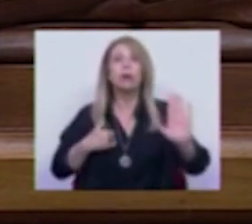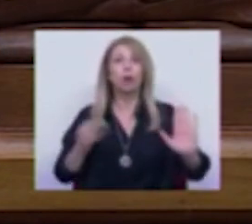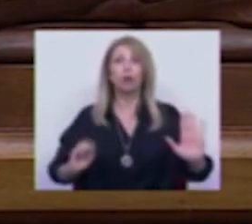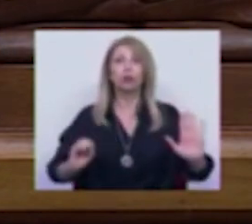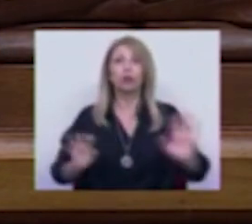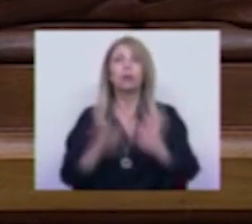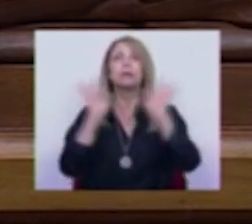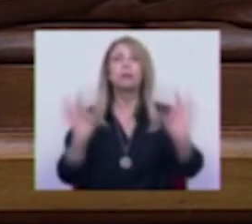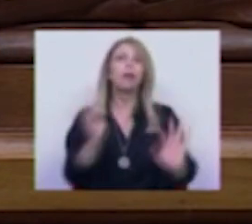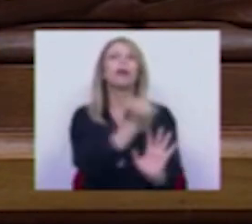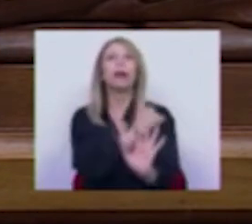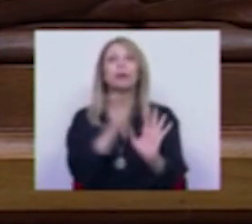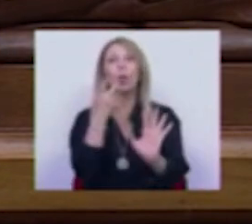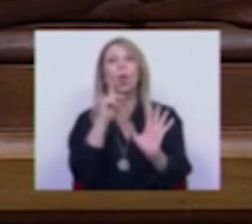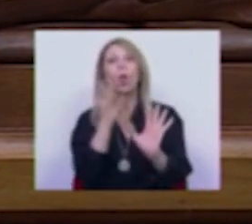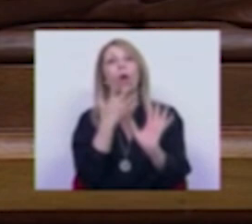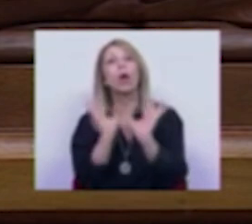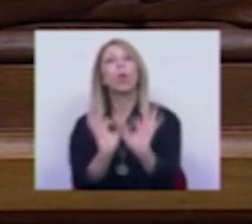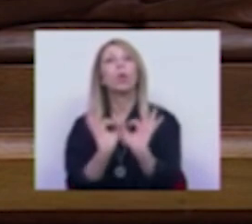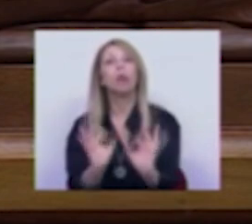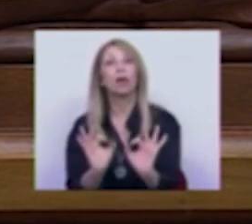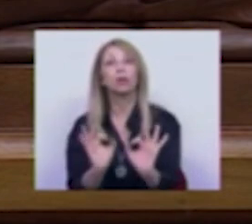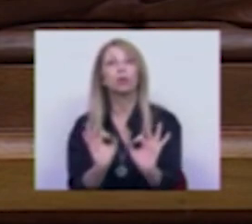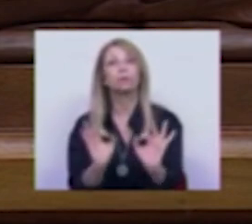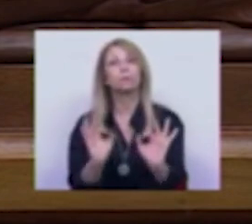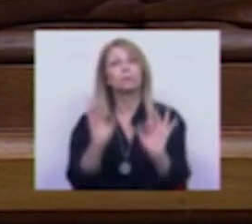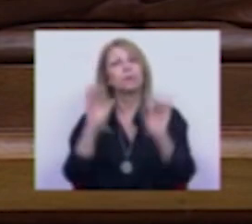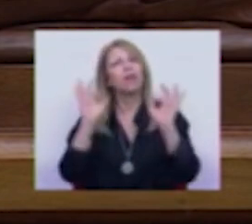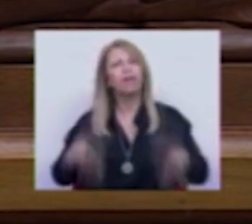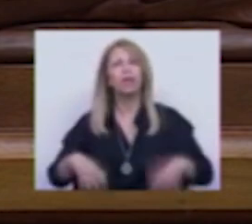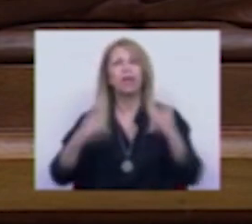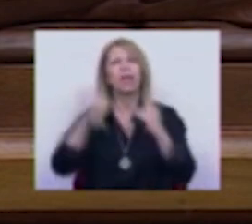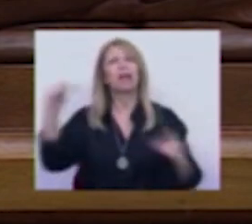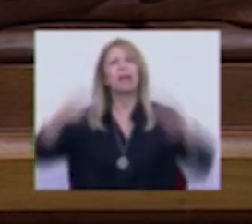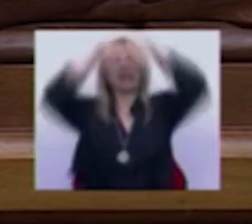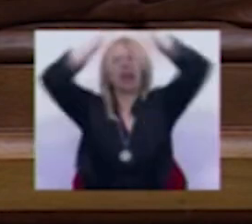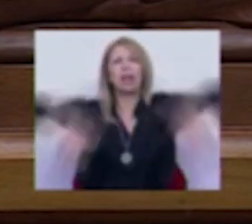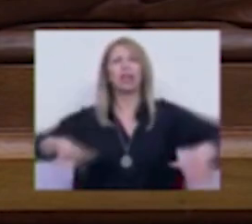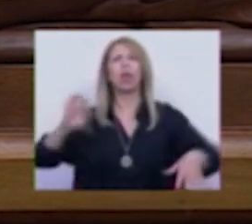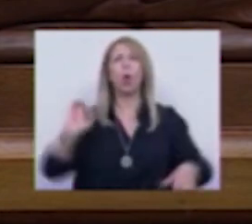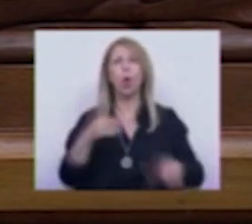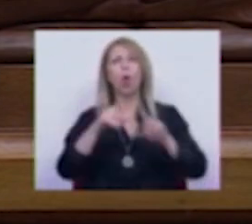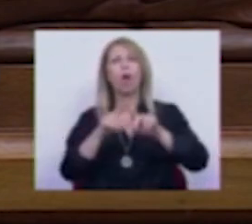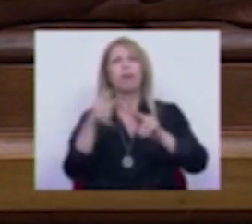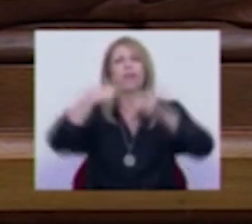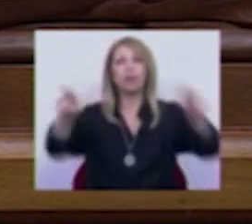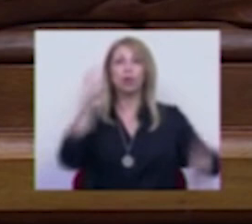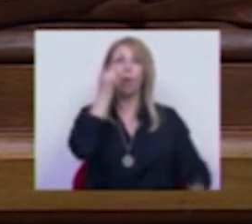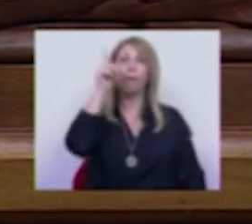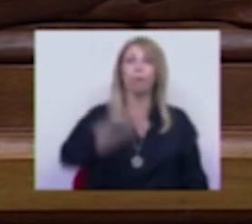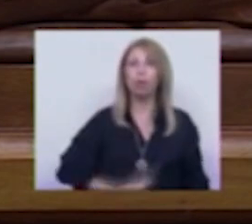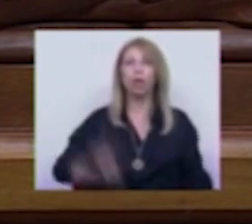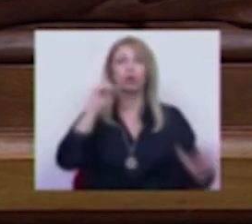na habitação ou nos cuidados. Falta acabar com as hierarquias e as divisões sexuais, os padrões de colonialidade que persistem.